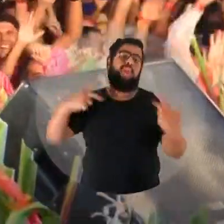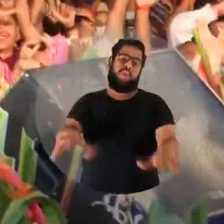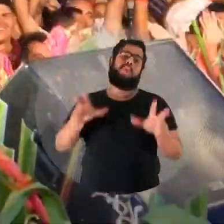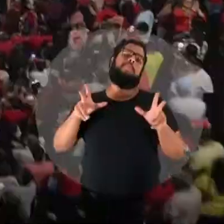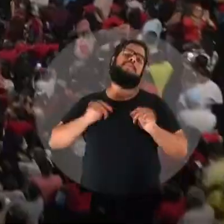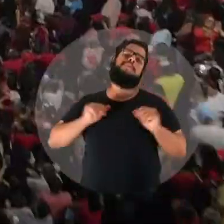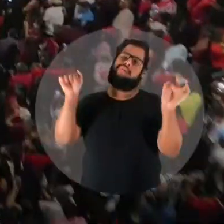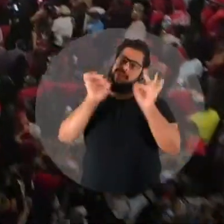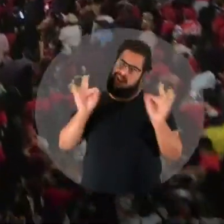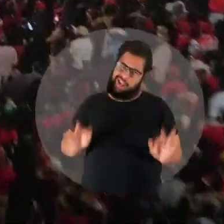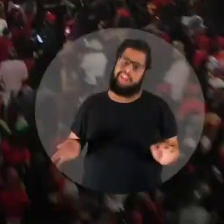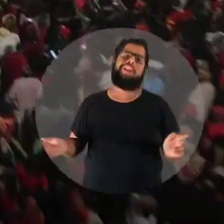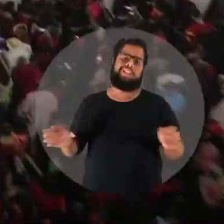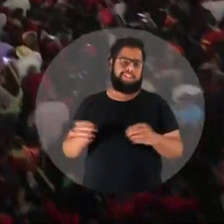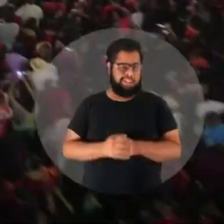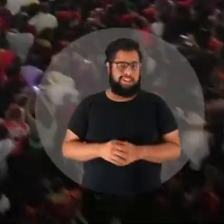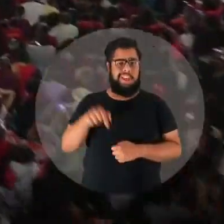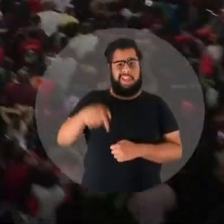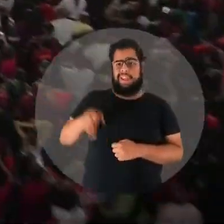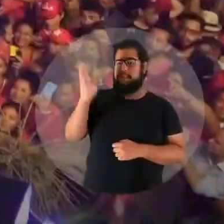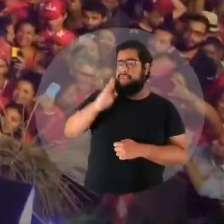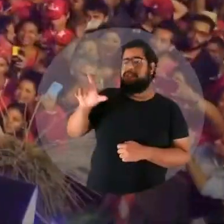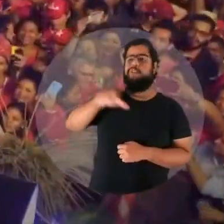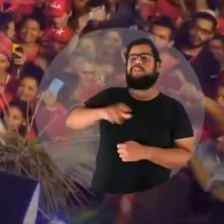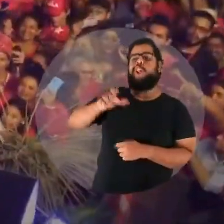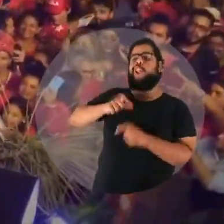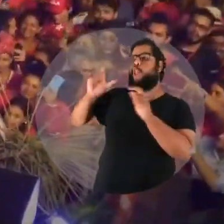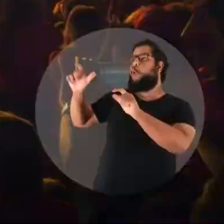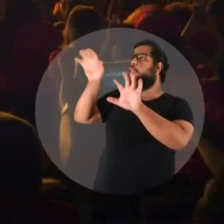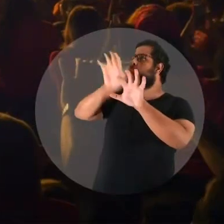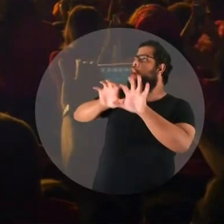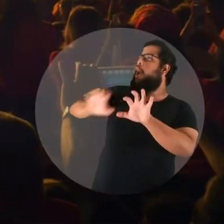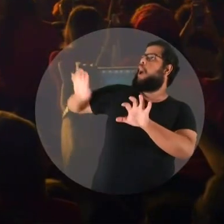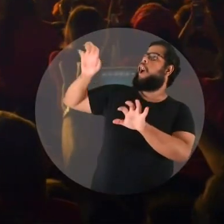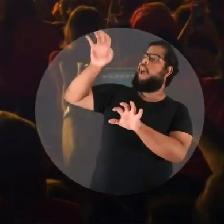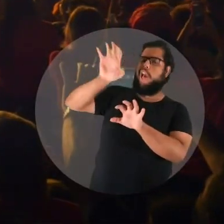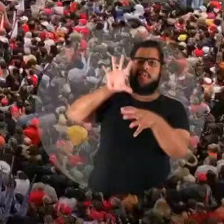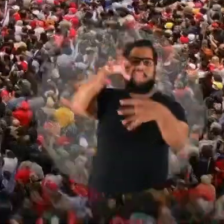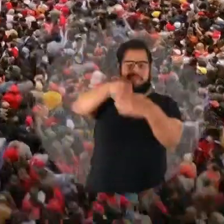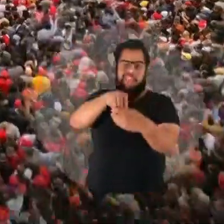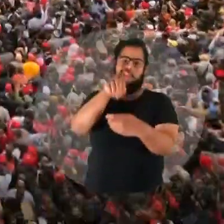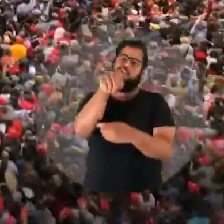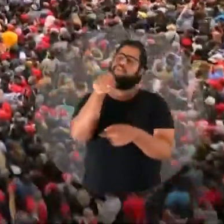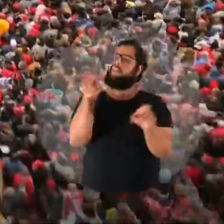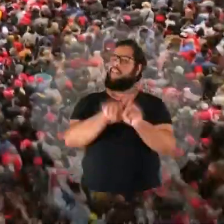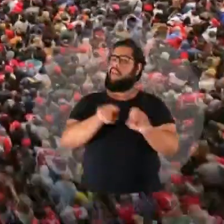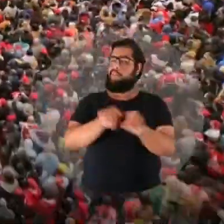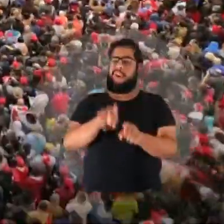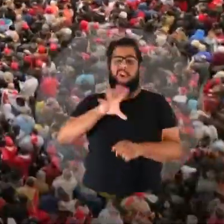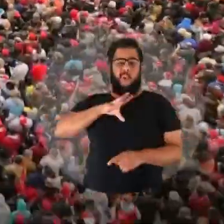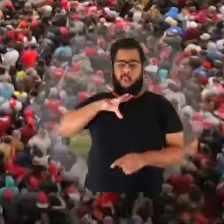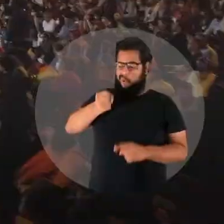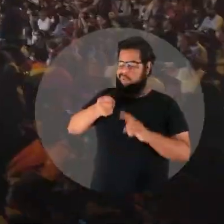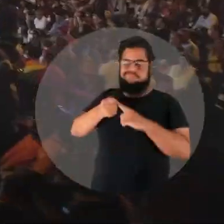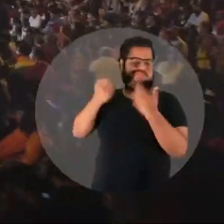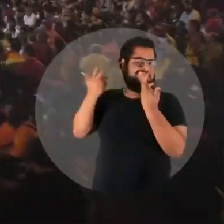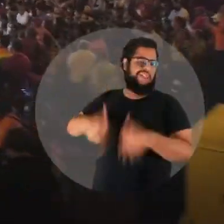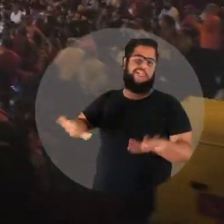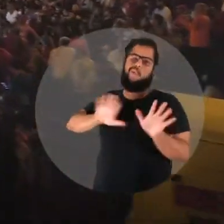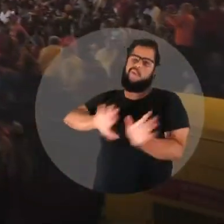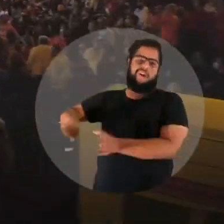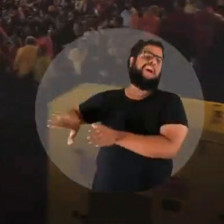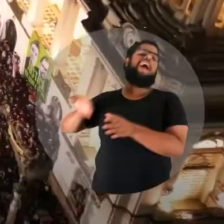todos merecem ser felizes. Esse Brasil está em cada canto, está em você também. O Brasil que cansou do